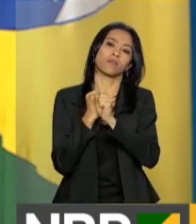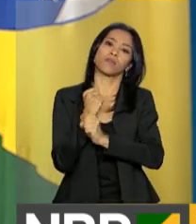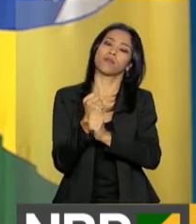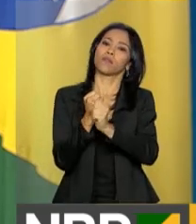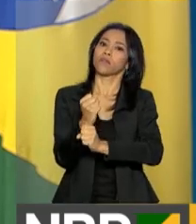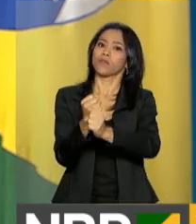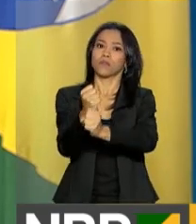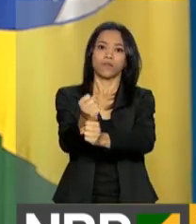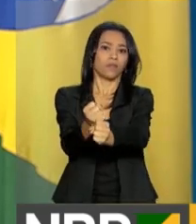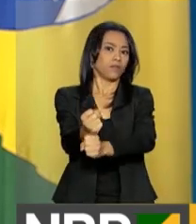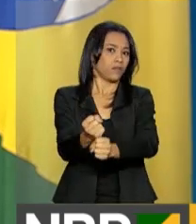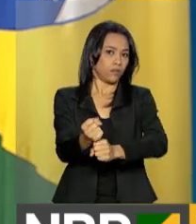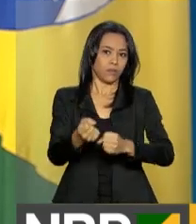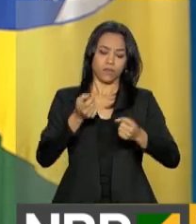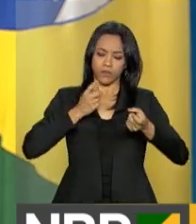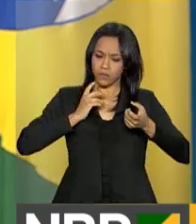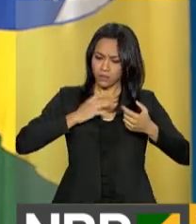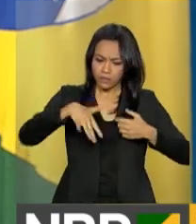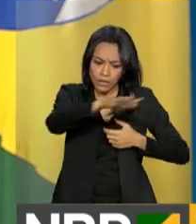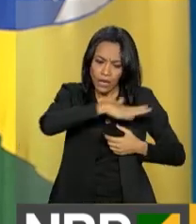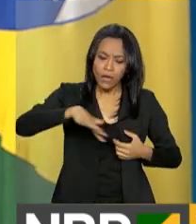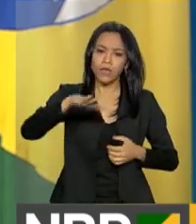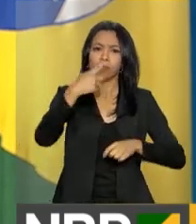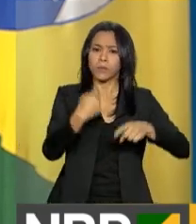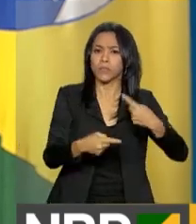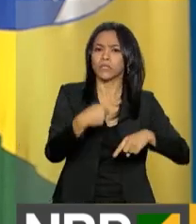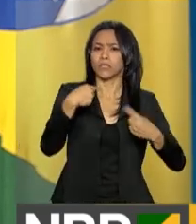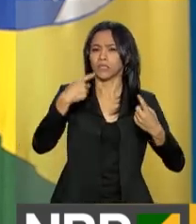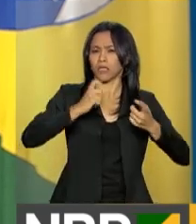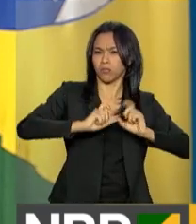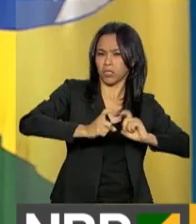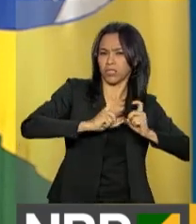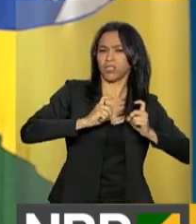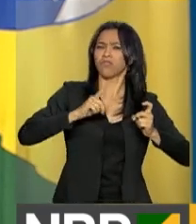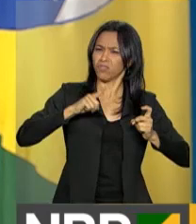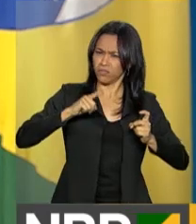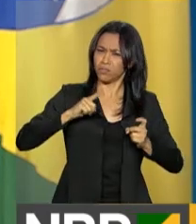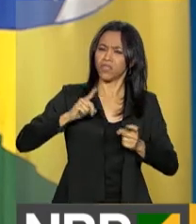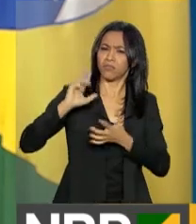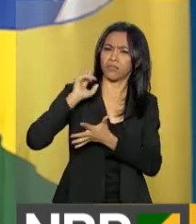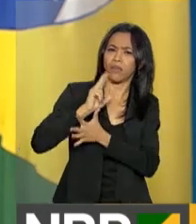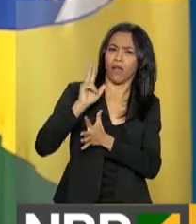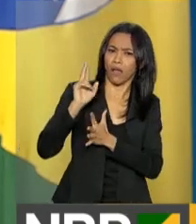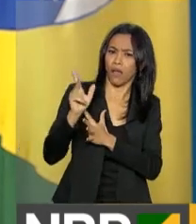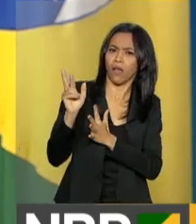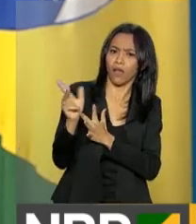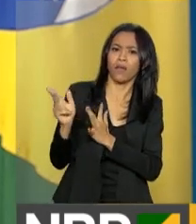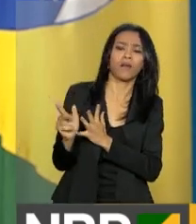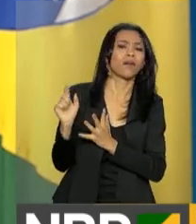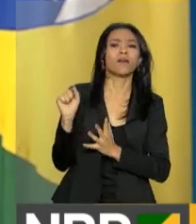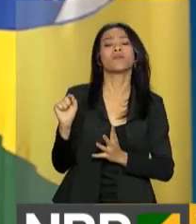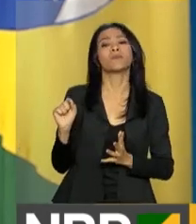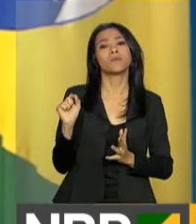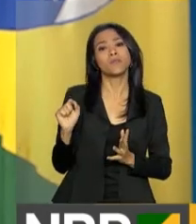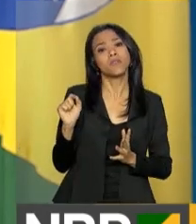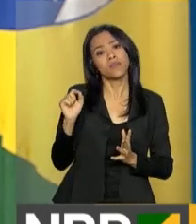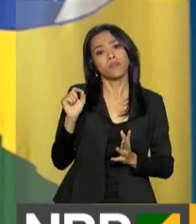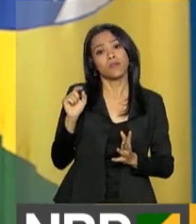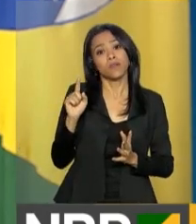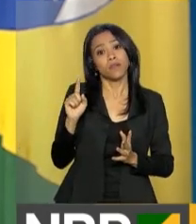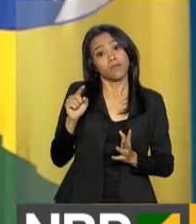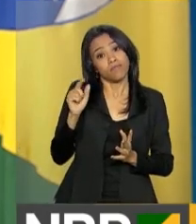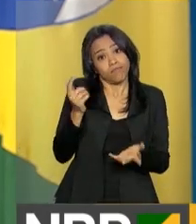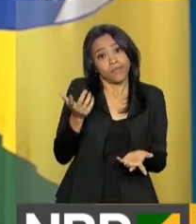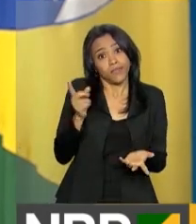política e atividade administrativa nós tivemos vários dos que estão aqui que seria muito interessante